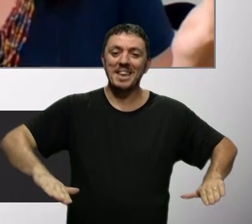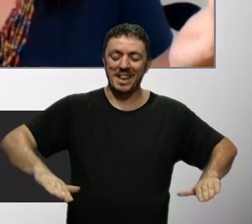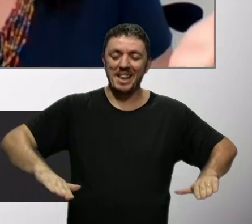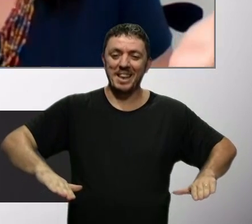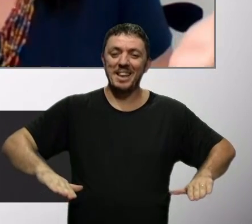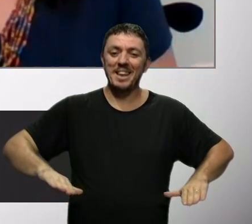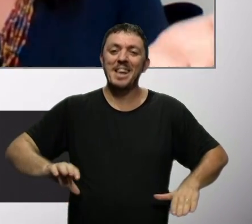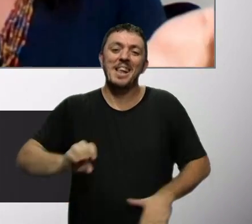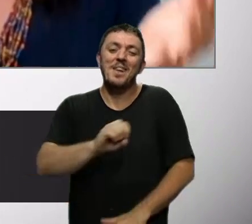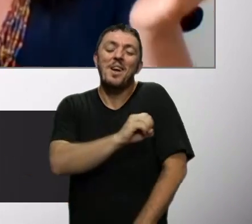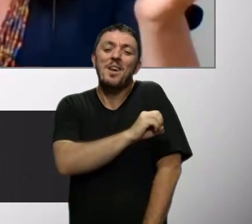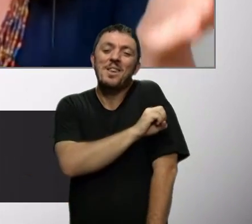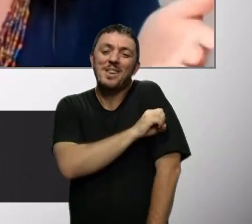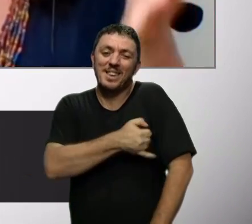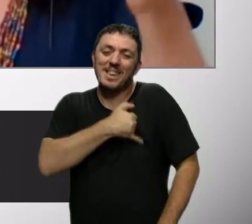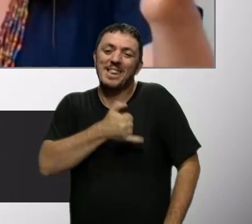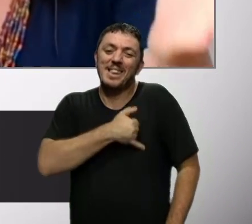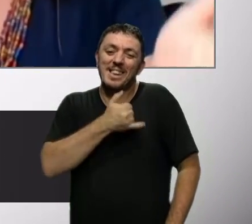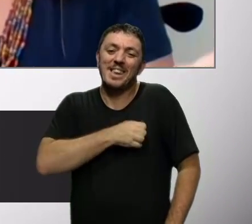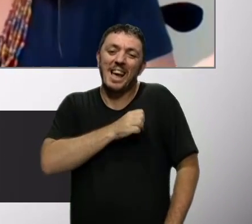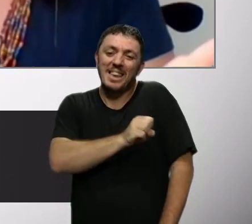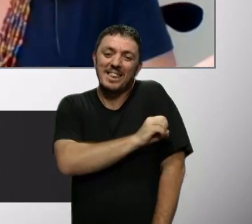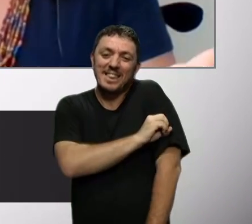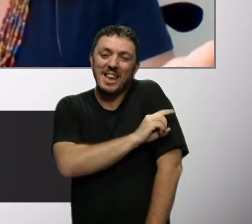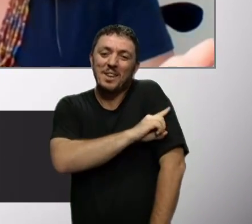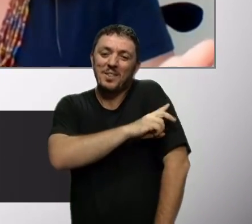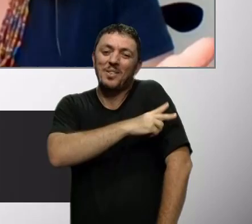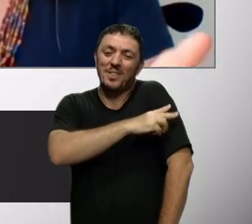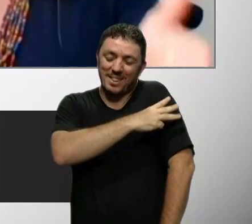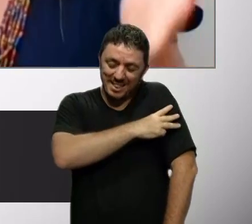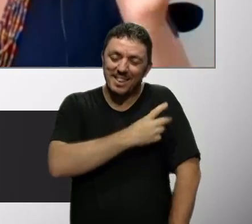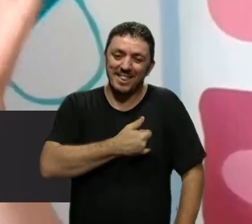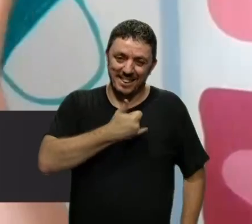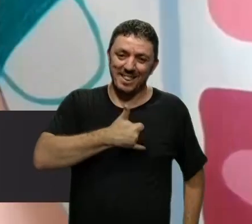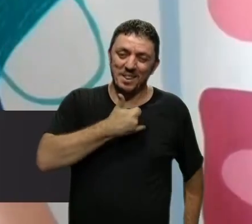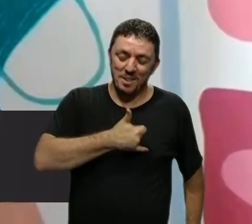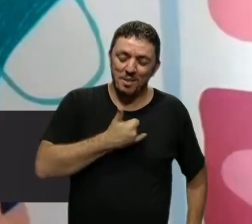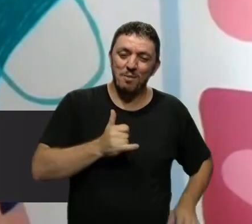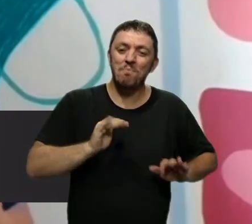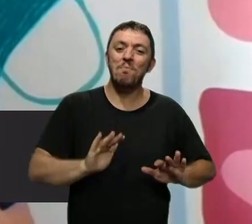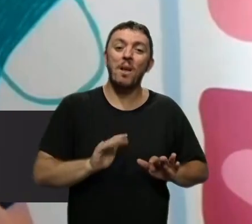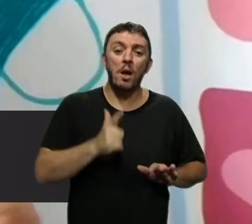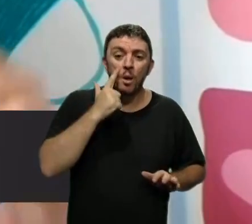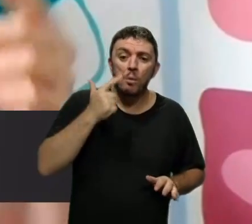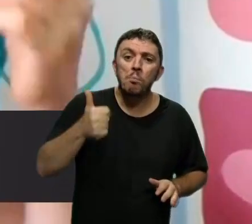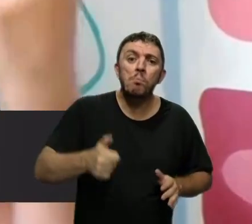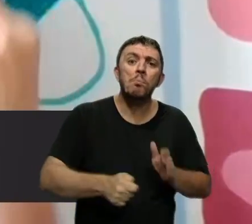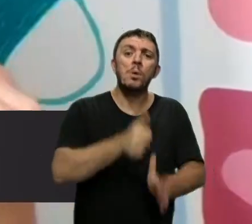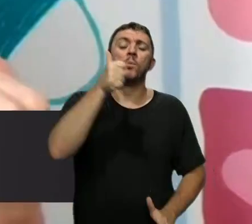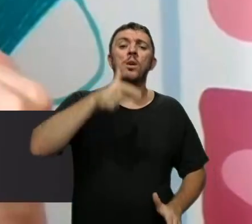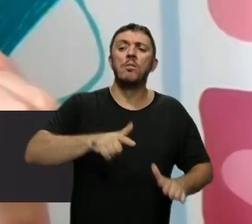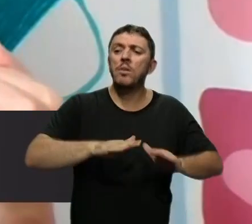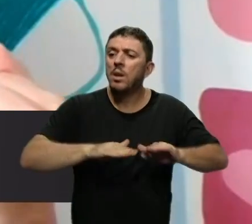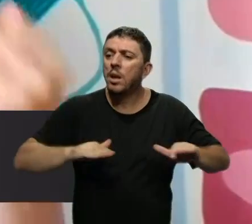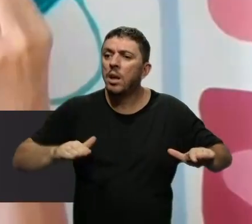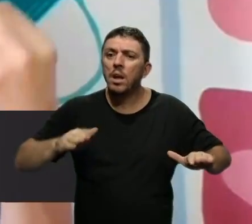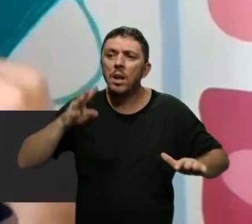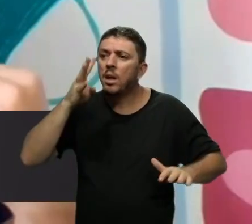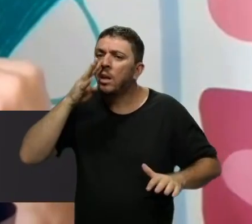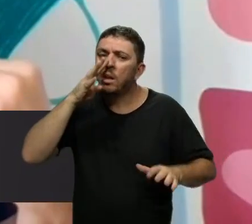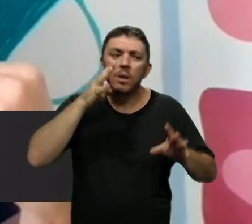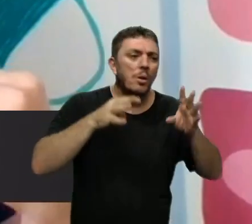infância, as crianças estão vendo muito do mundo pela primeira vez. E talvez há muitos